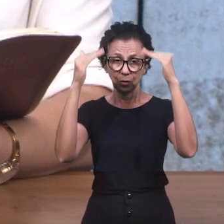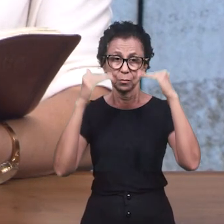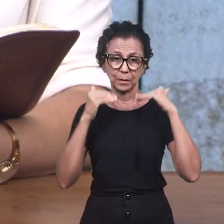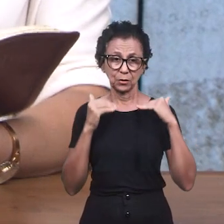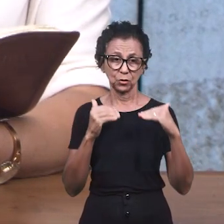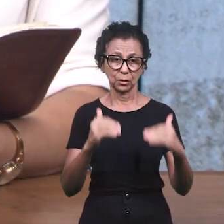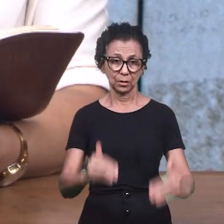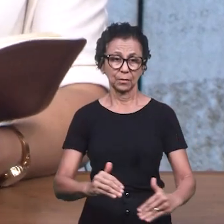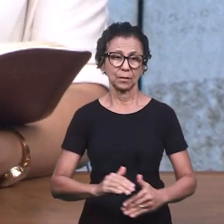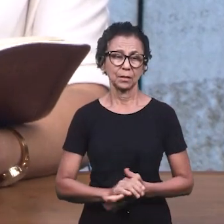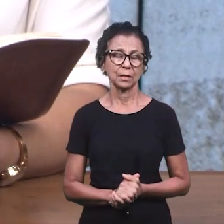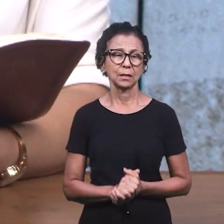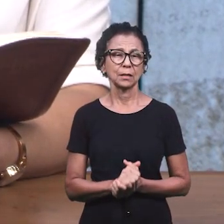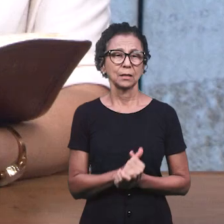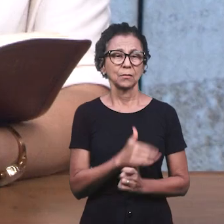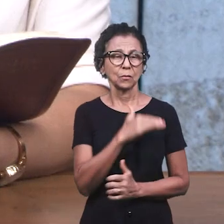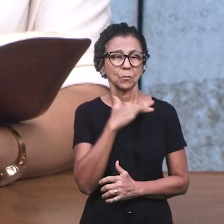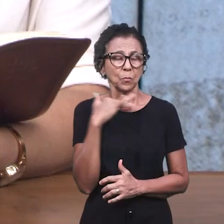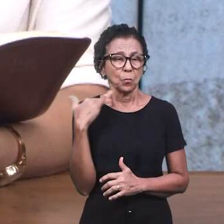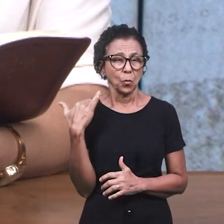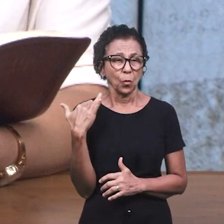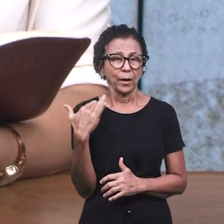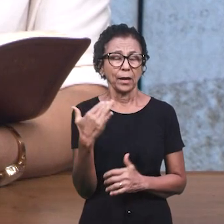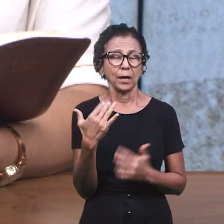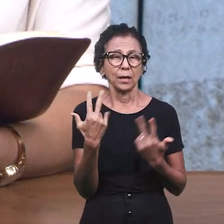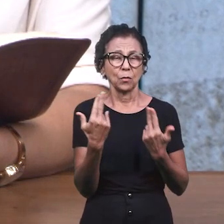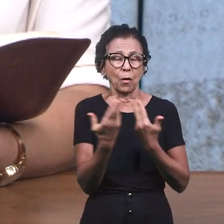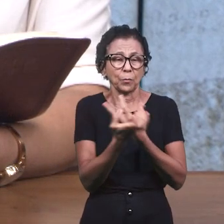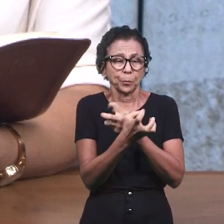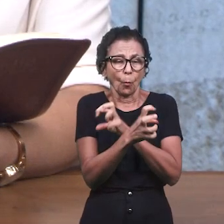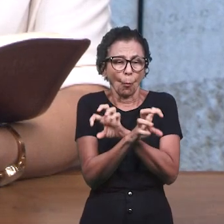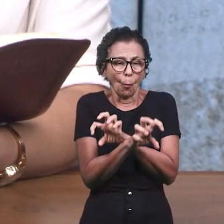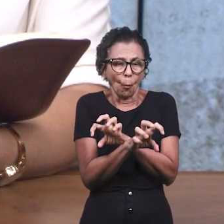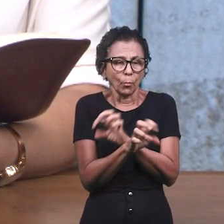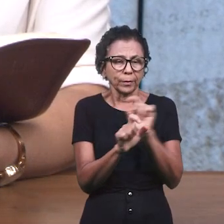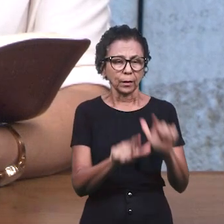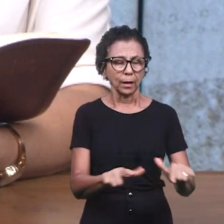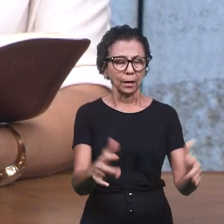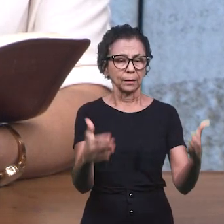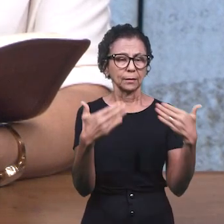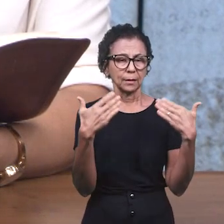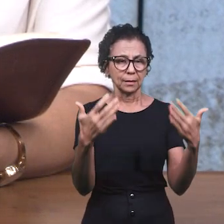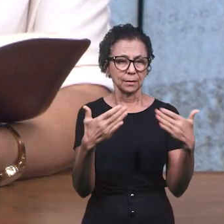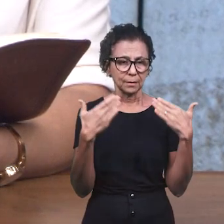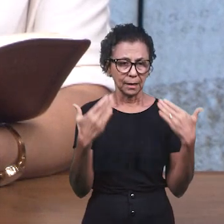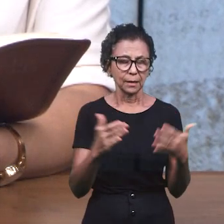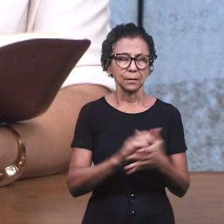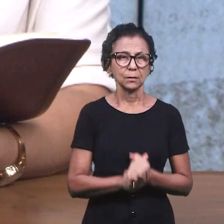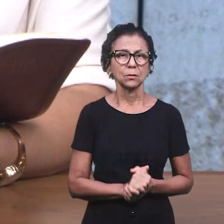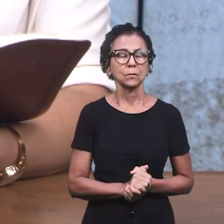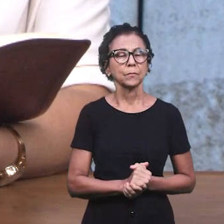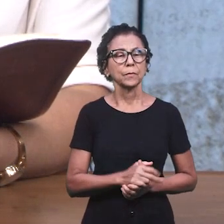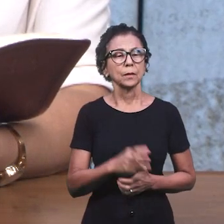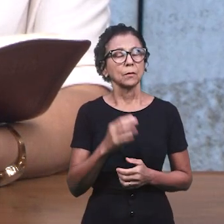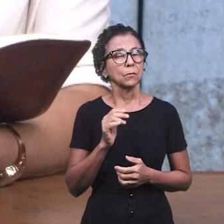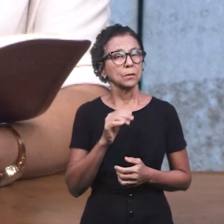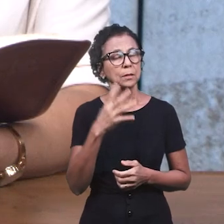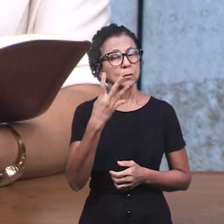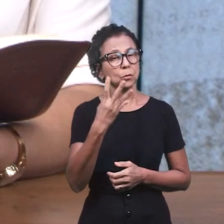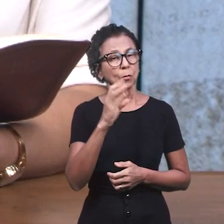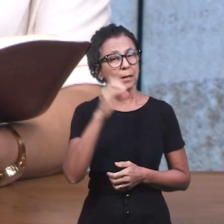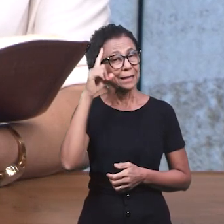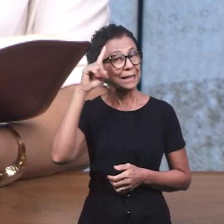se consumam neste deserto. Segundo o número dos dias em que espiastes esta terra, 40